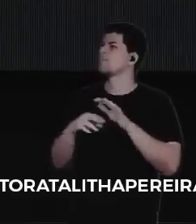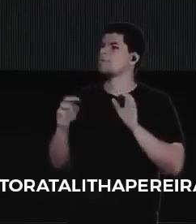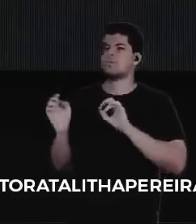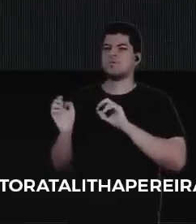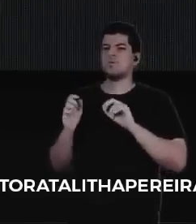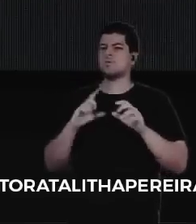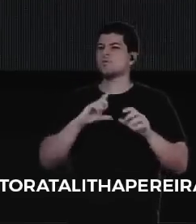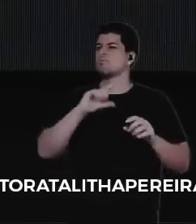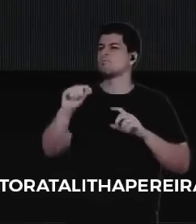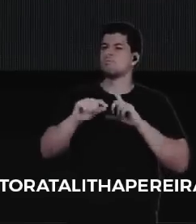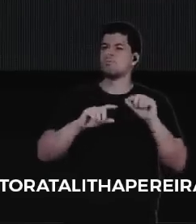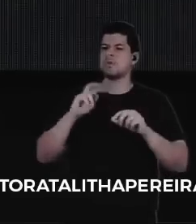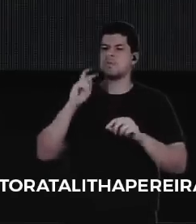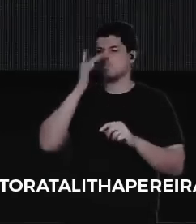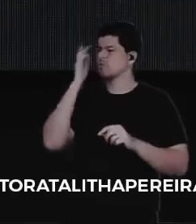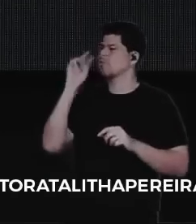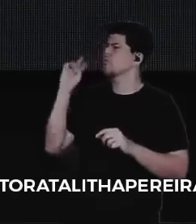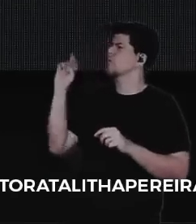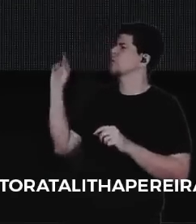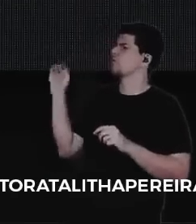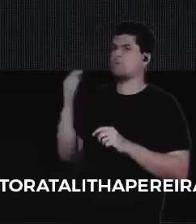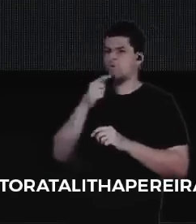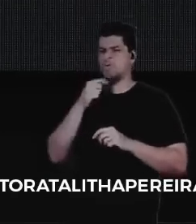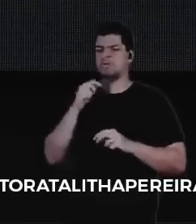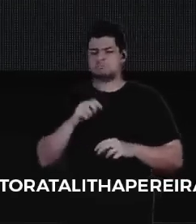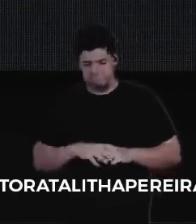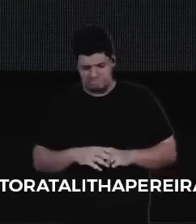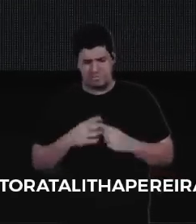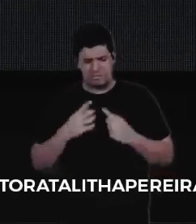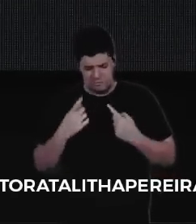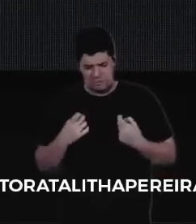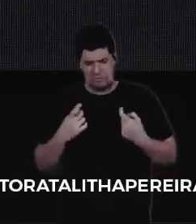isso, o que é que eu falei? Misericórdia, que mensagem mais.